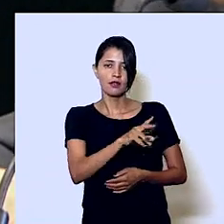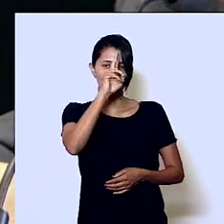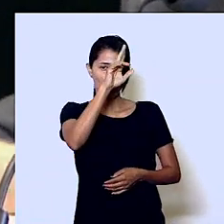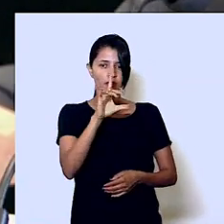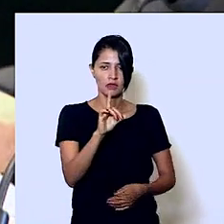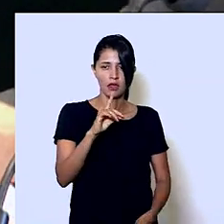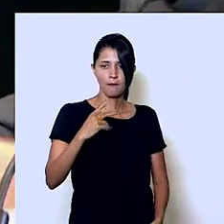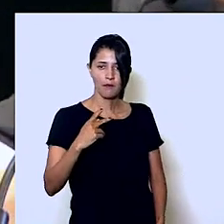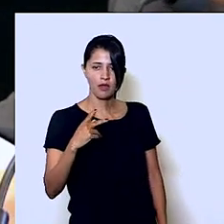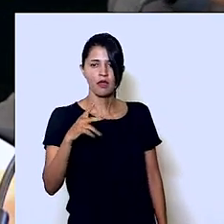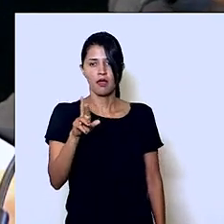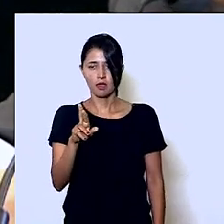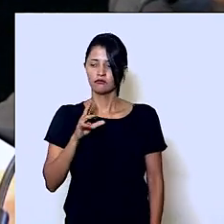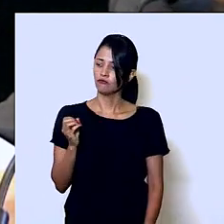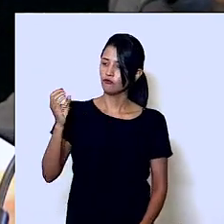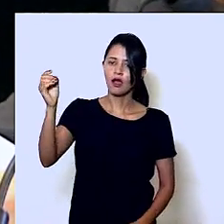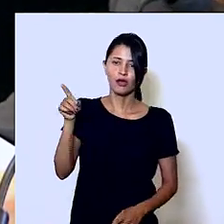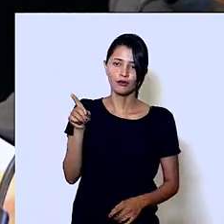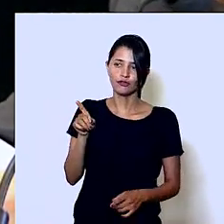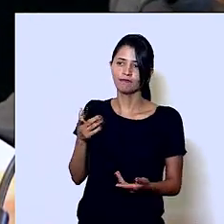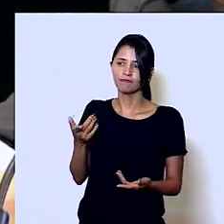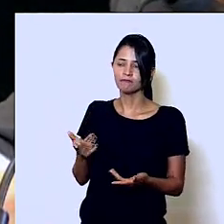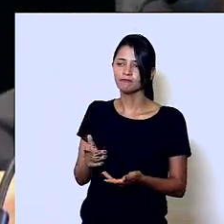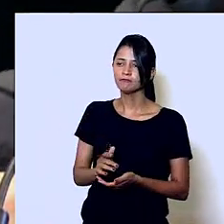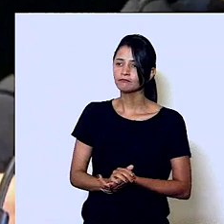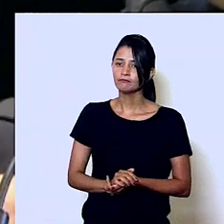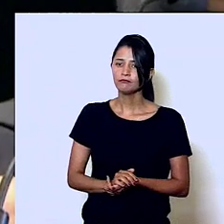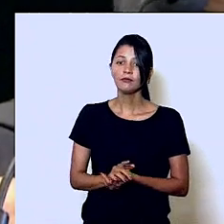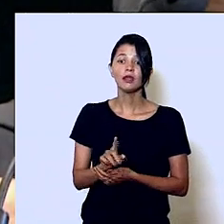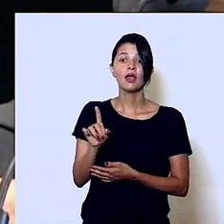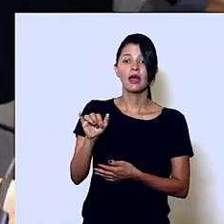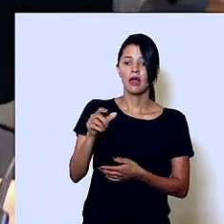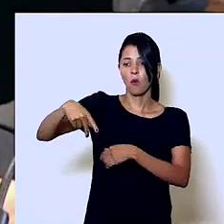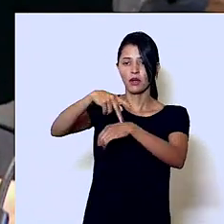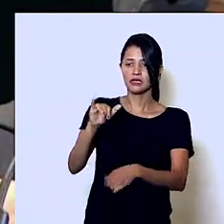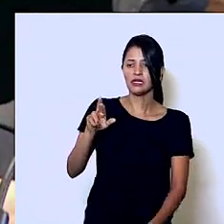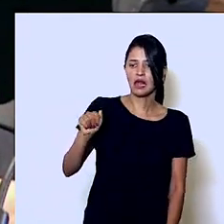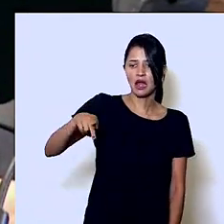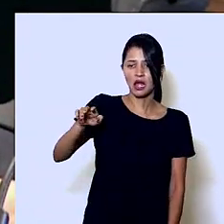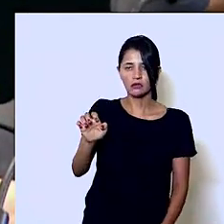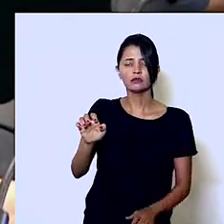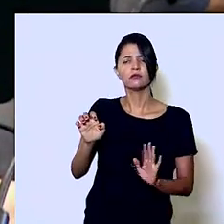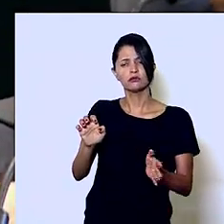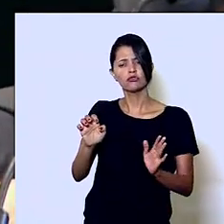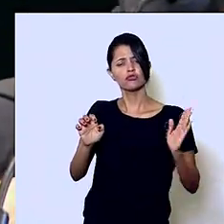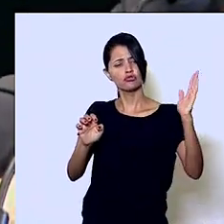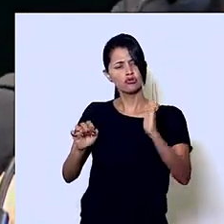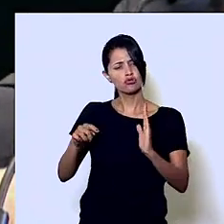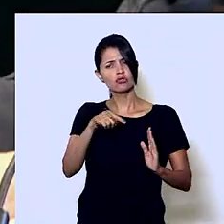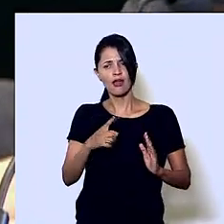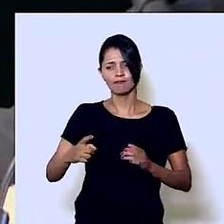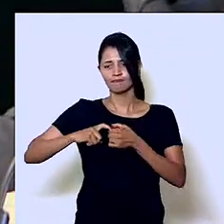viagem, numa missão ao Iraque. O Brasil já se havia tornado um grande parceiro